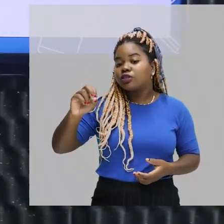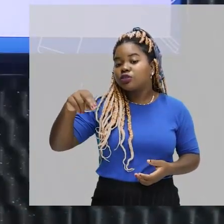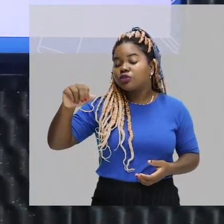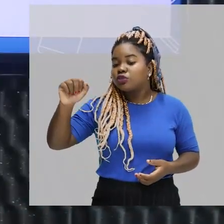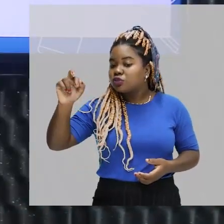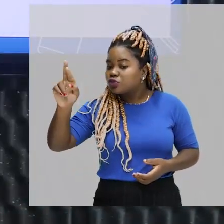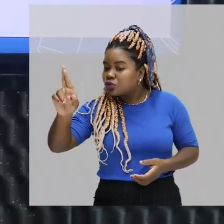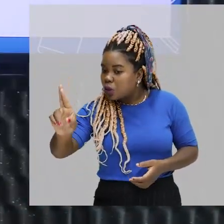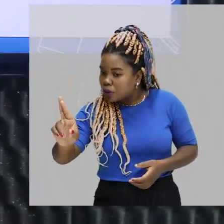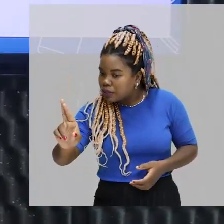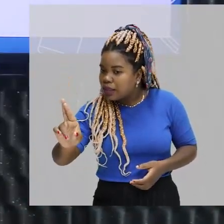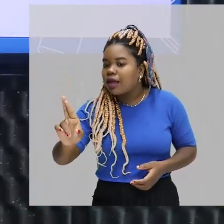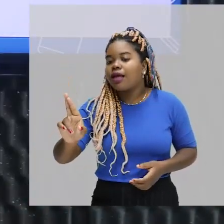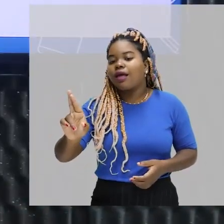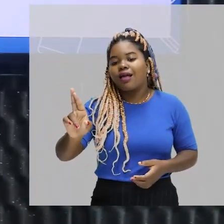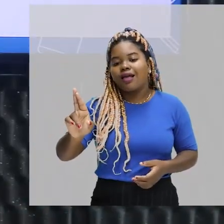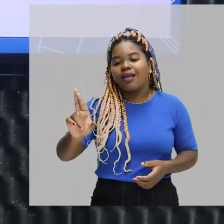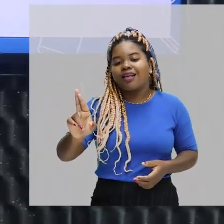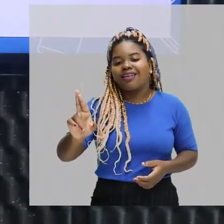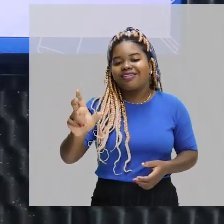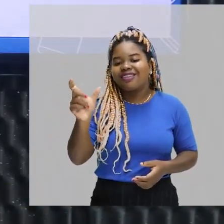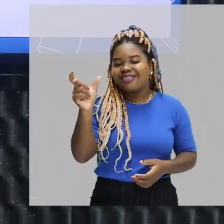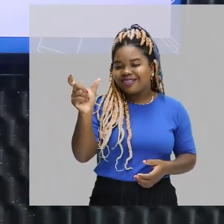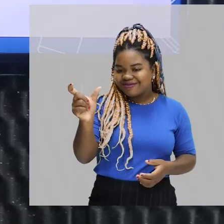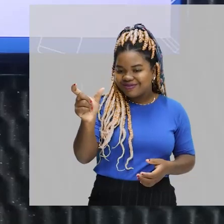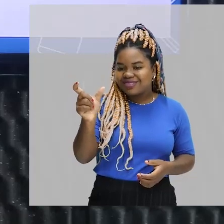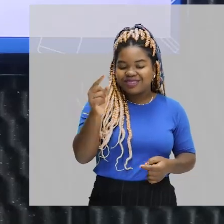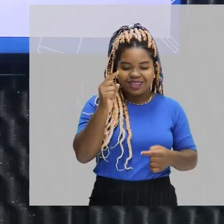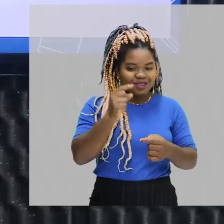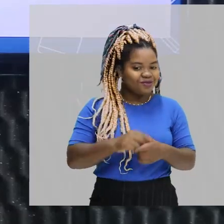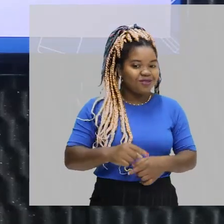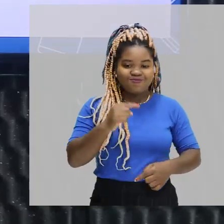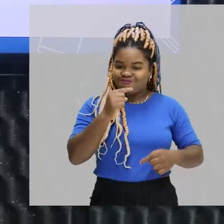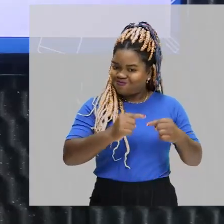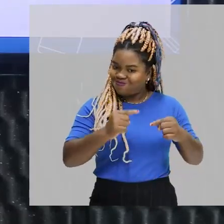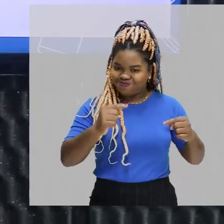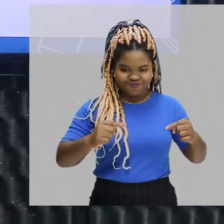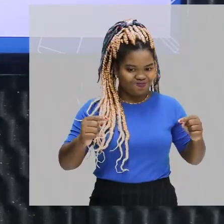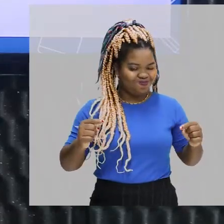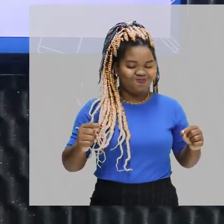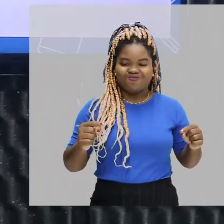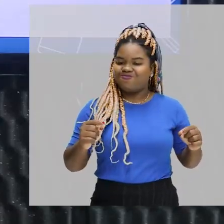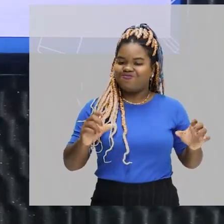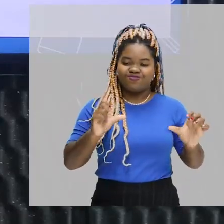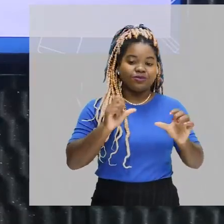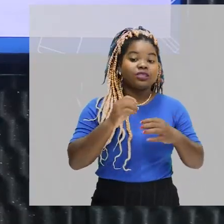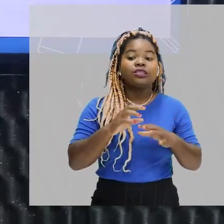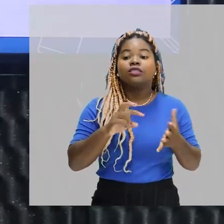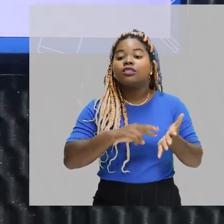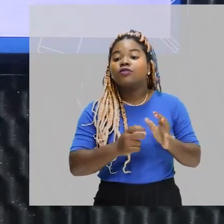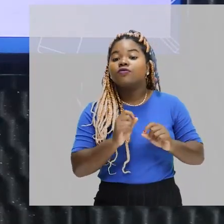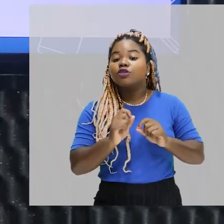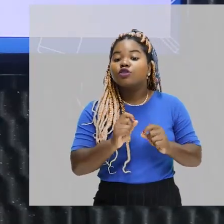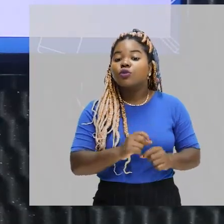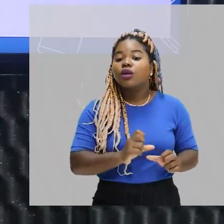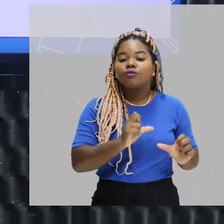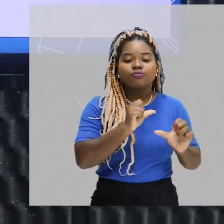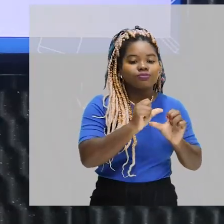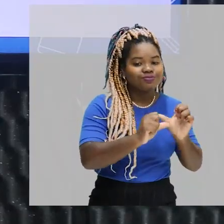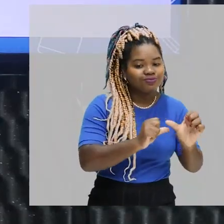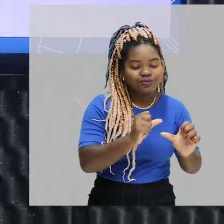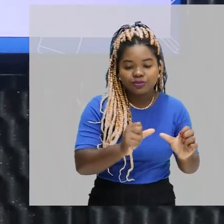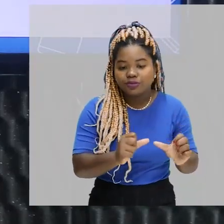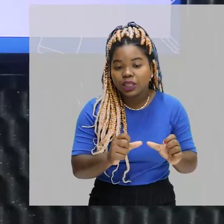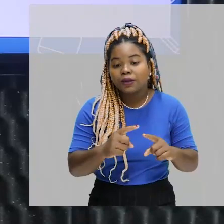quando você diz assim que a palavra é invariável, ela não se flexiona, ela não muda. E quando a palavra é variável, ela